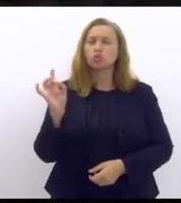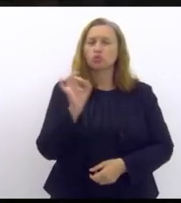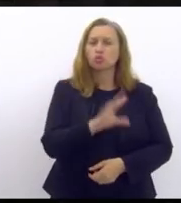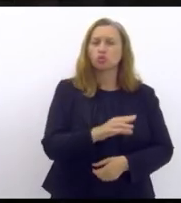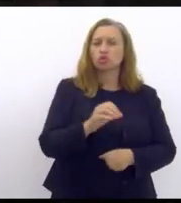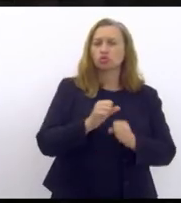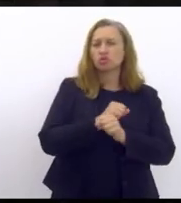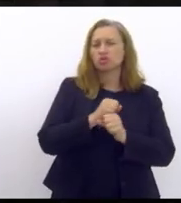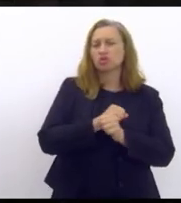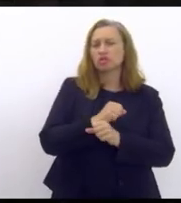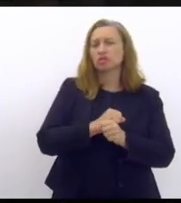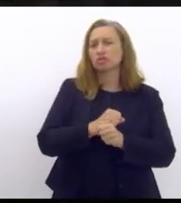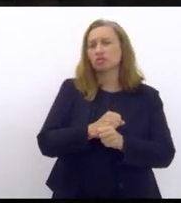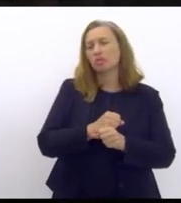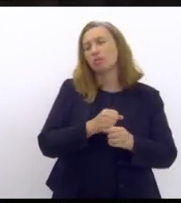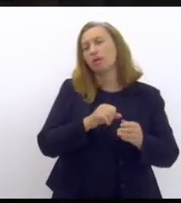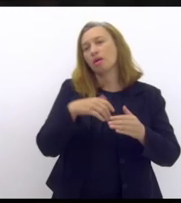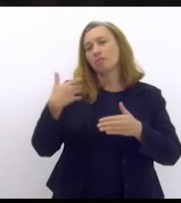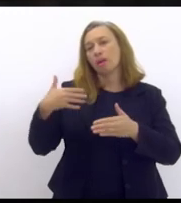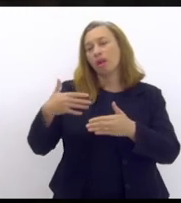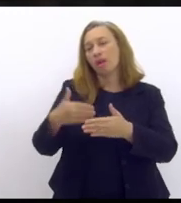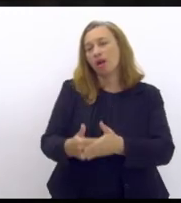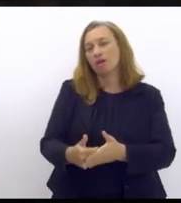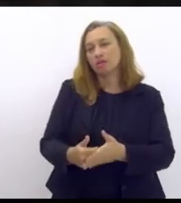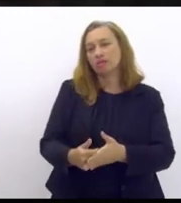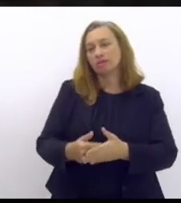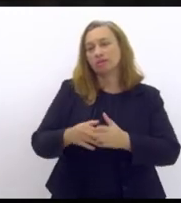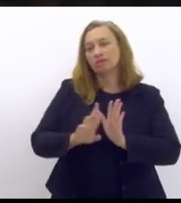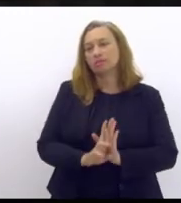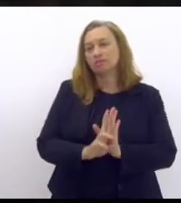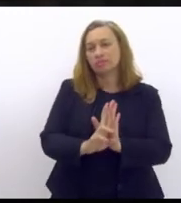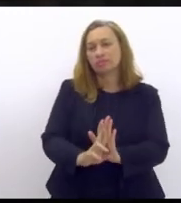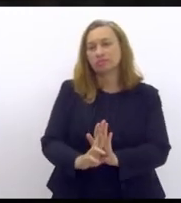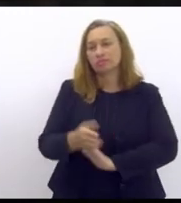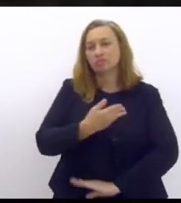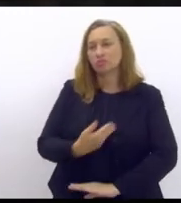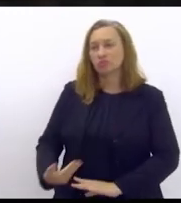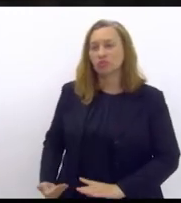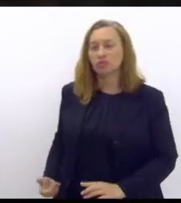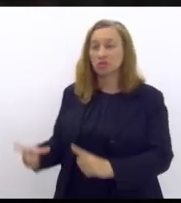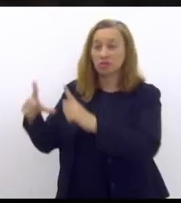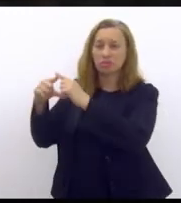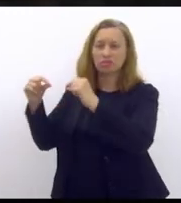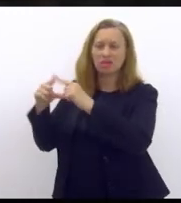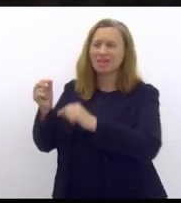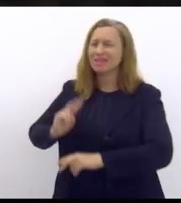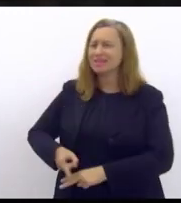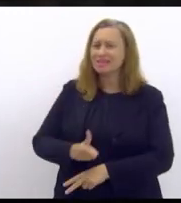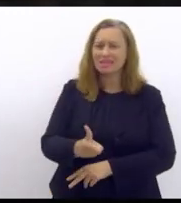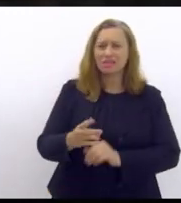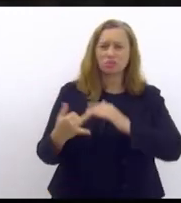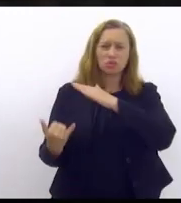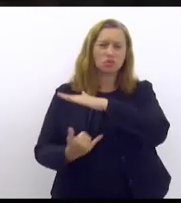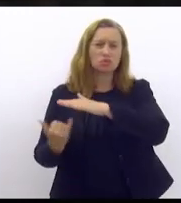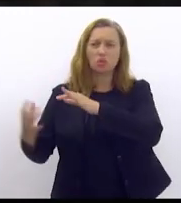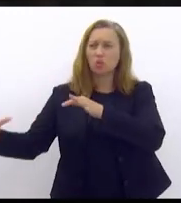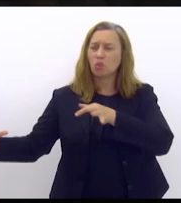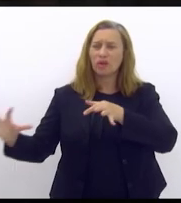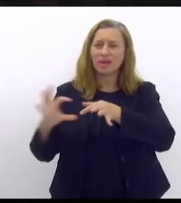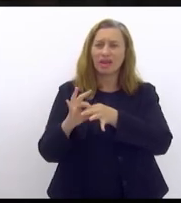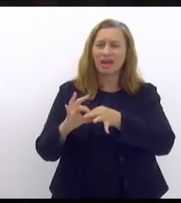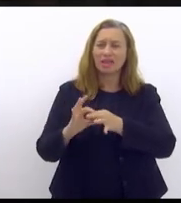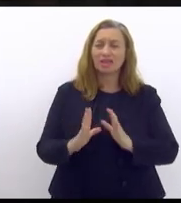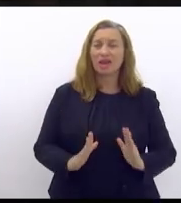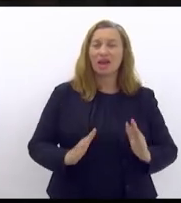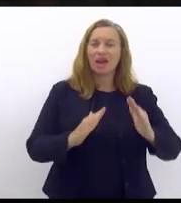anos, a representação do governo em Brasília sempre foi uma instituição ligada ou à Casa Civil